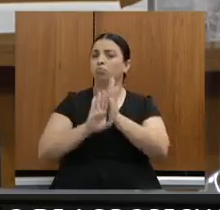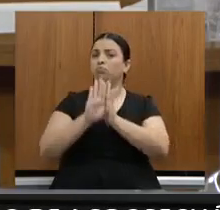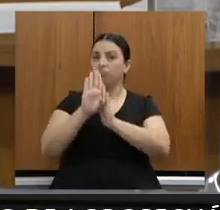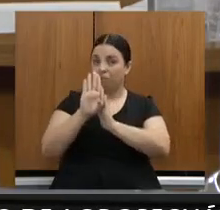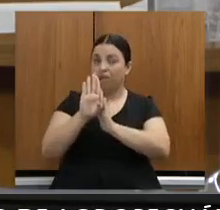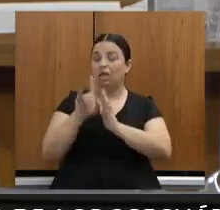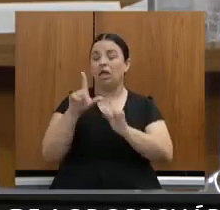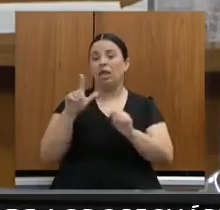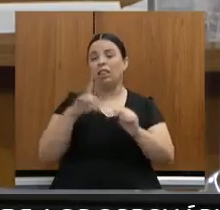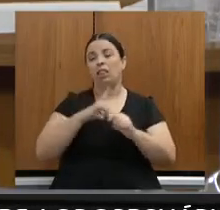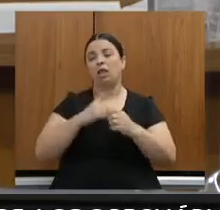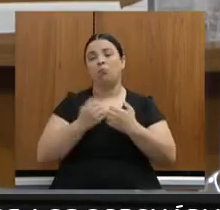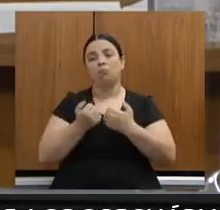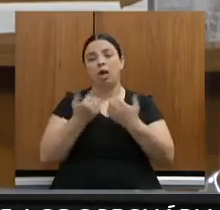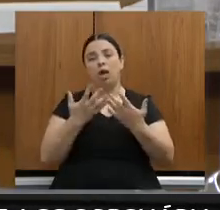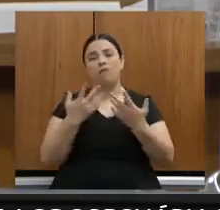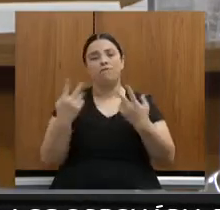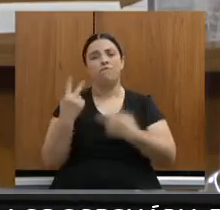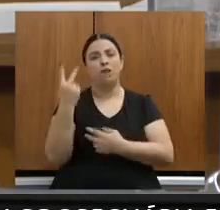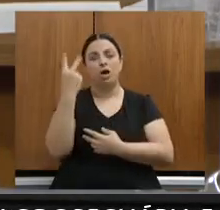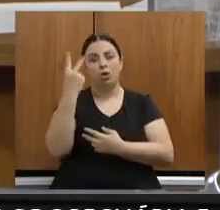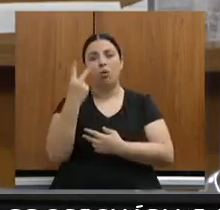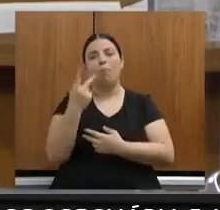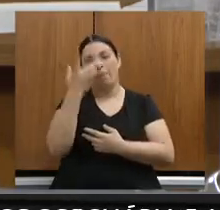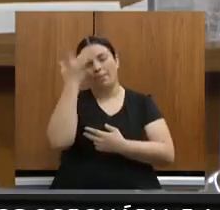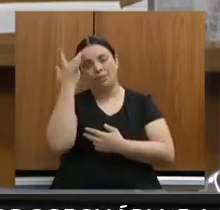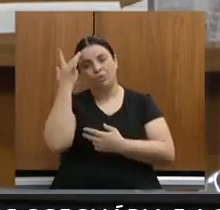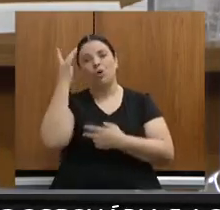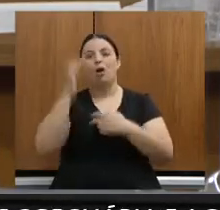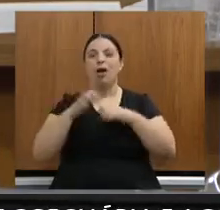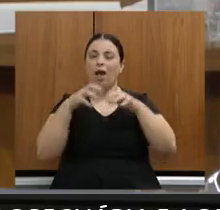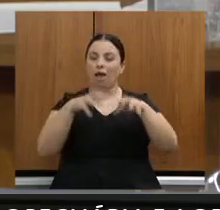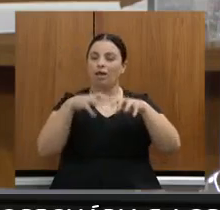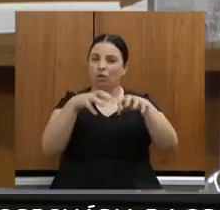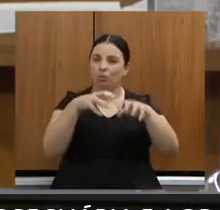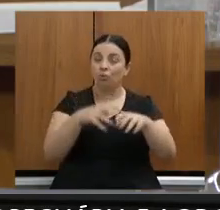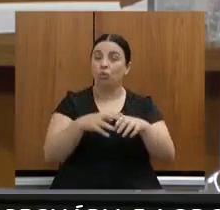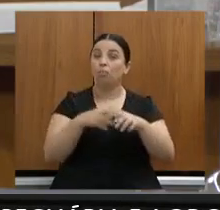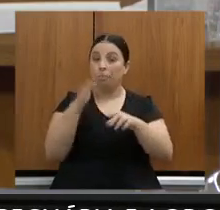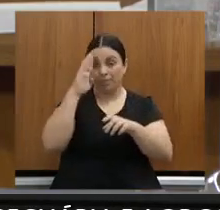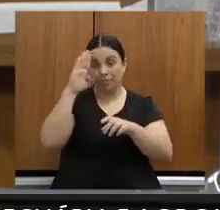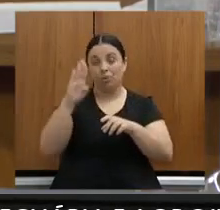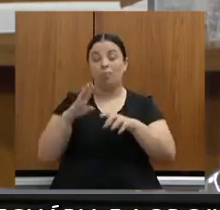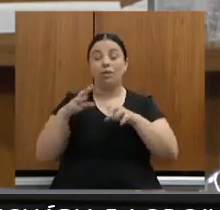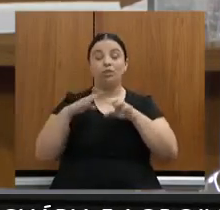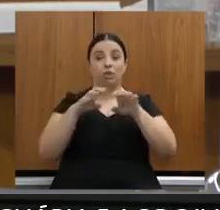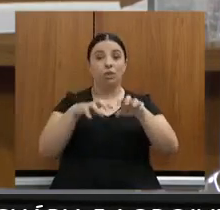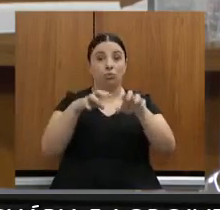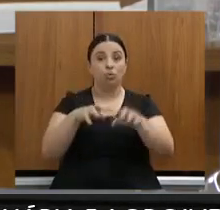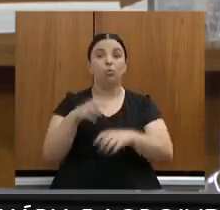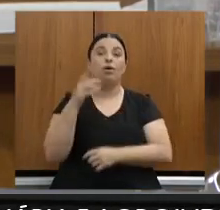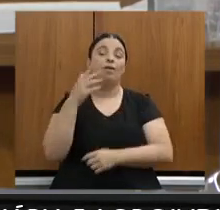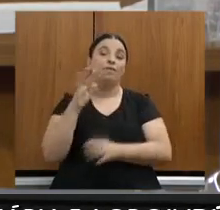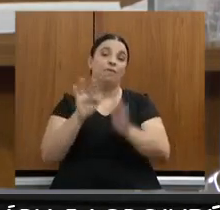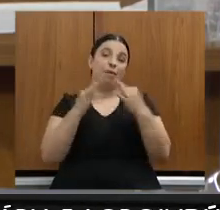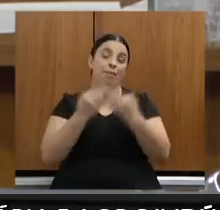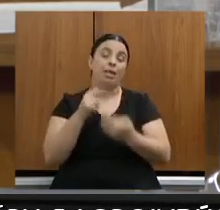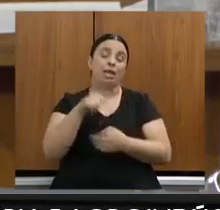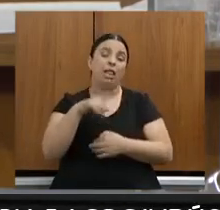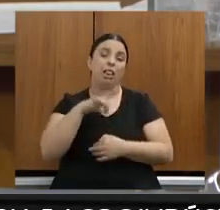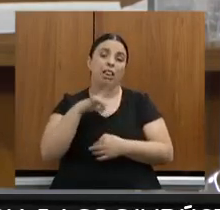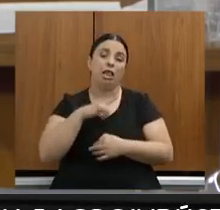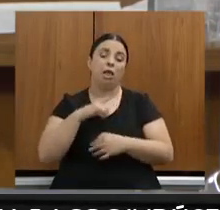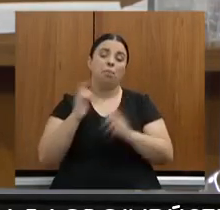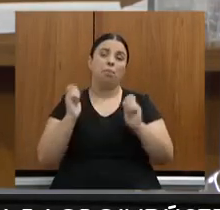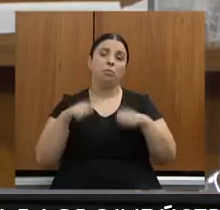importante para os nossos agricultores especialmente pelos agricultores familiares que tem uma condição melhor de produzir essas